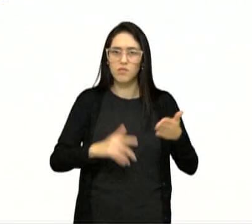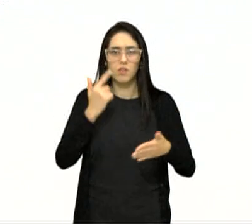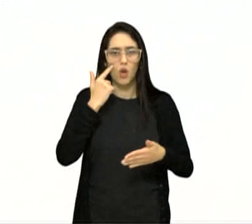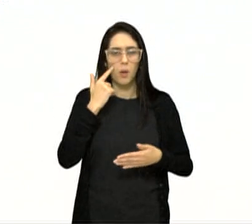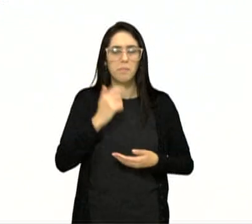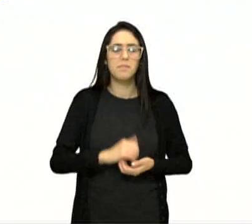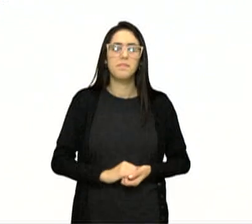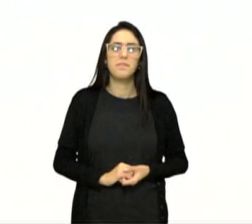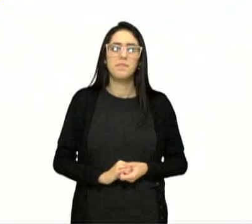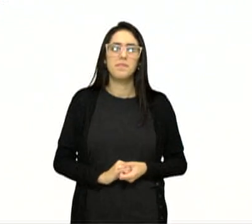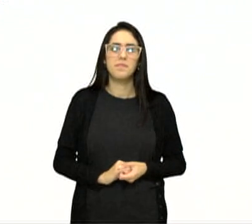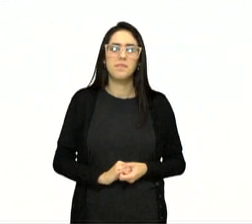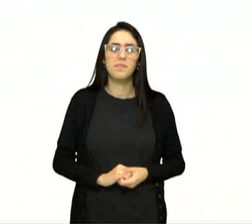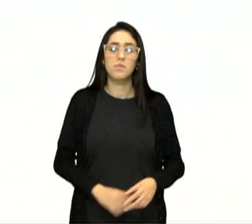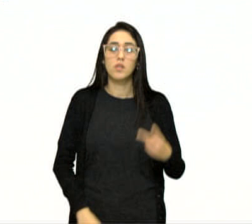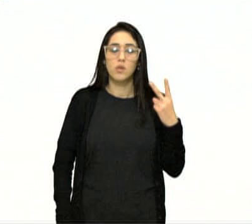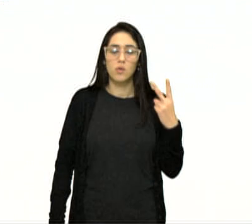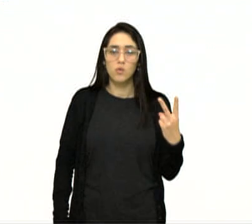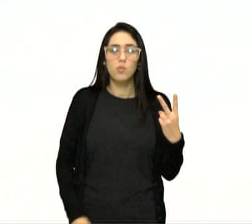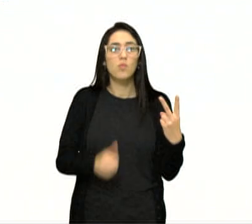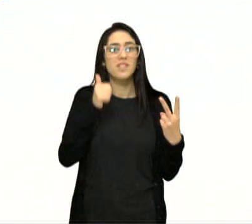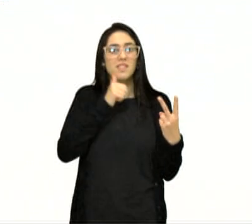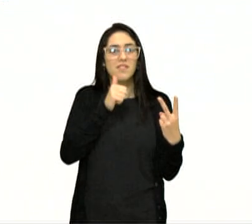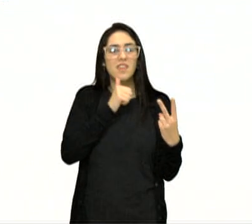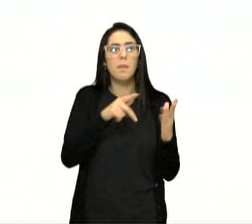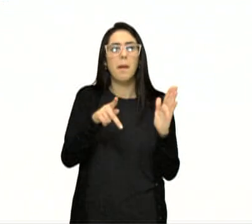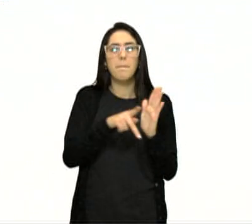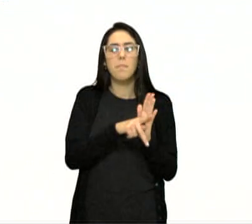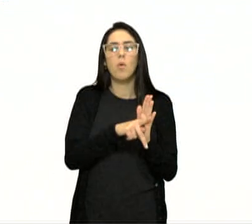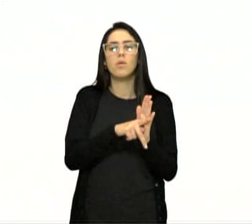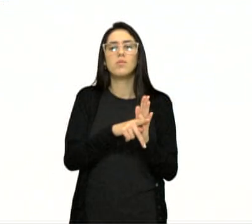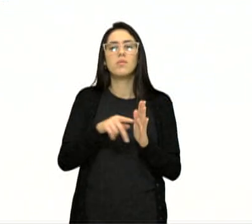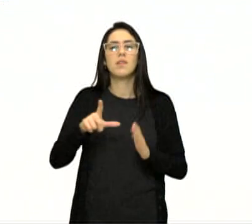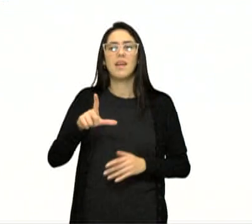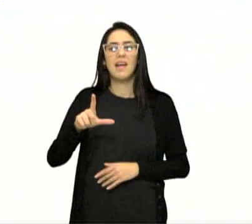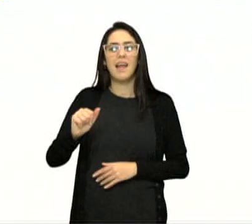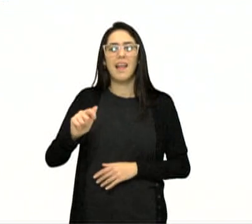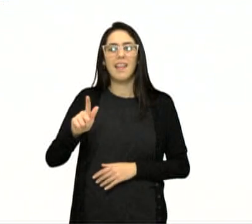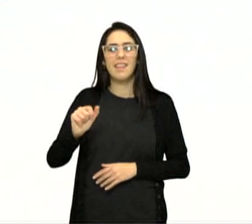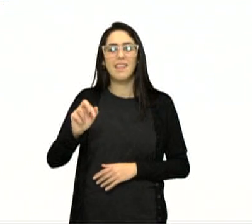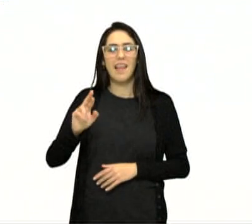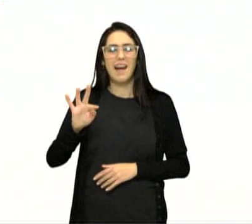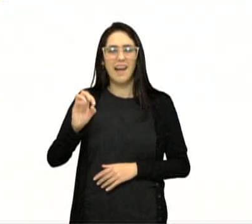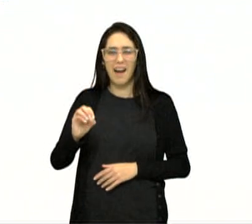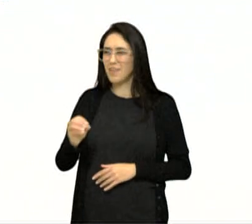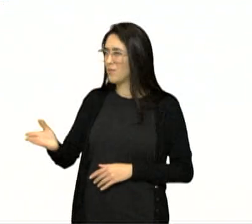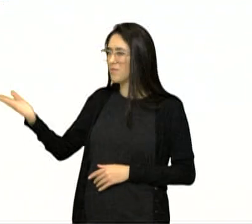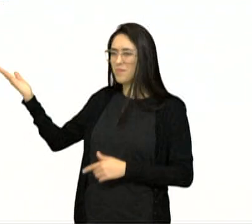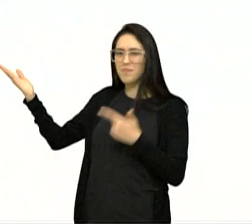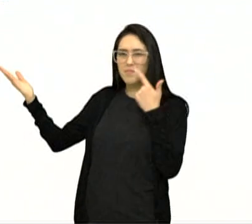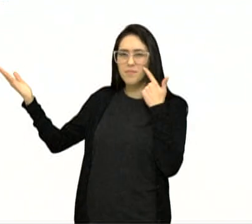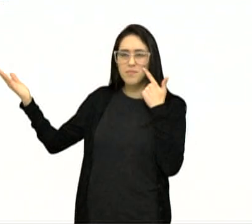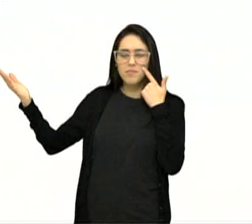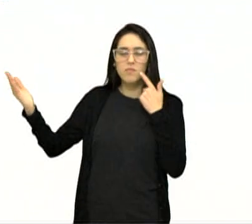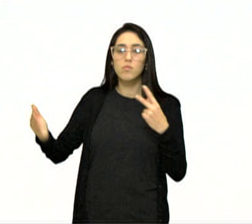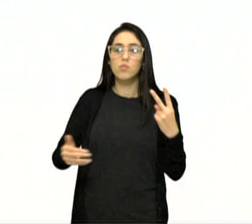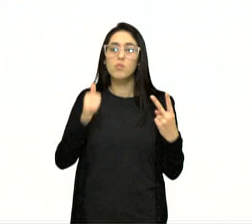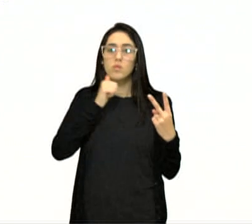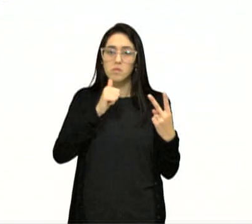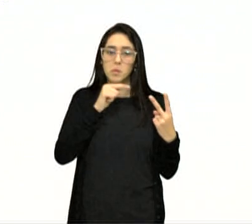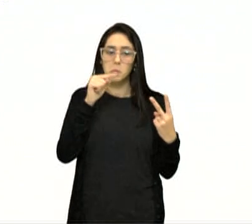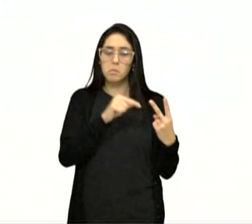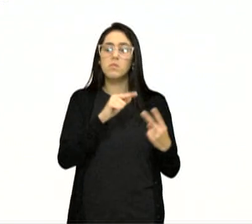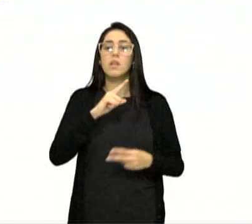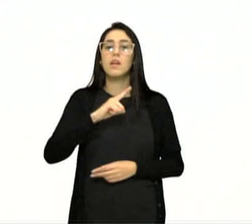então, gente. 2 fêmeas de dragão de Komodo, a maior espécie de lagarto do mundo atual, né? Surpreenderam biólogos ao